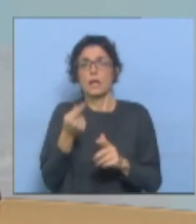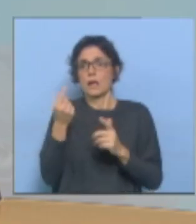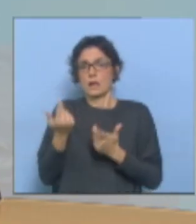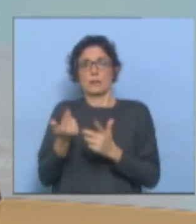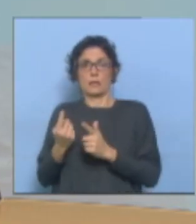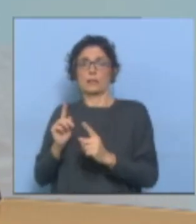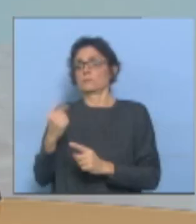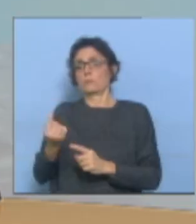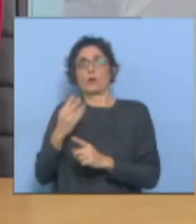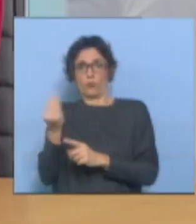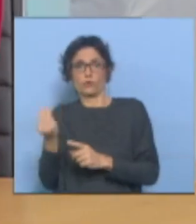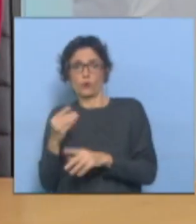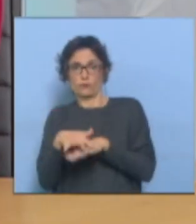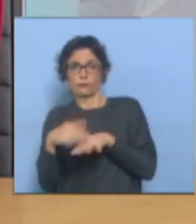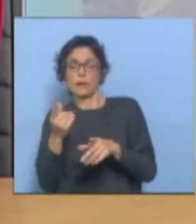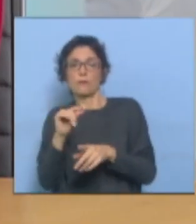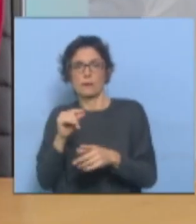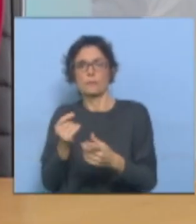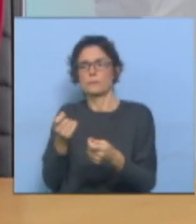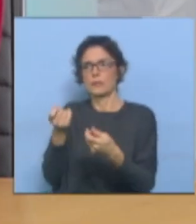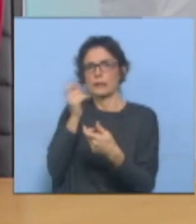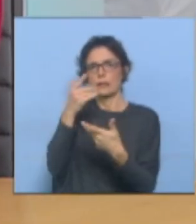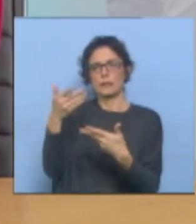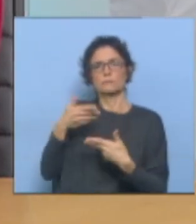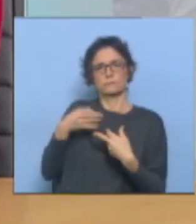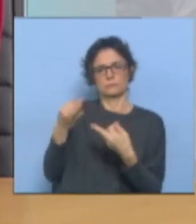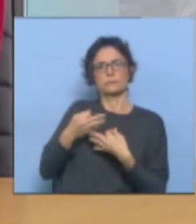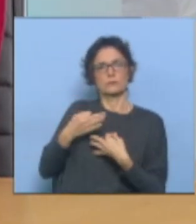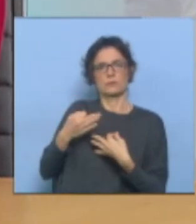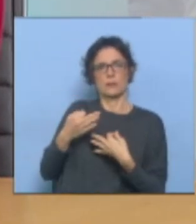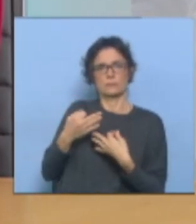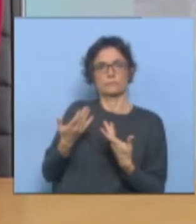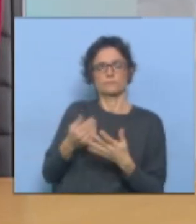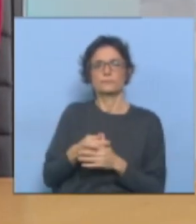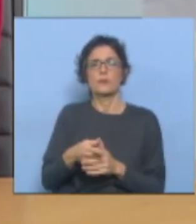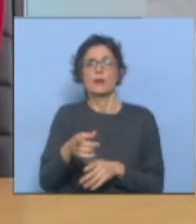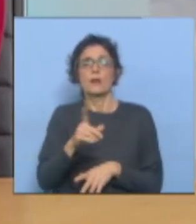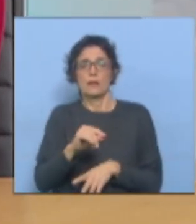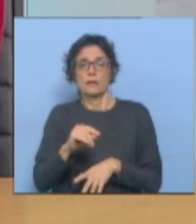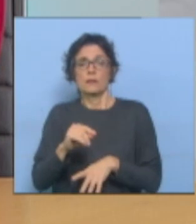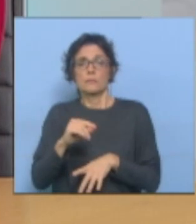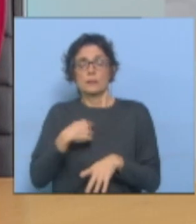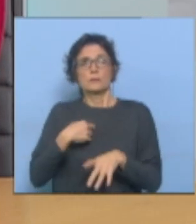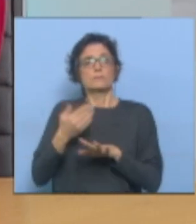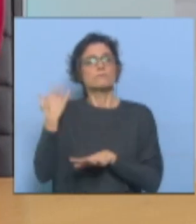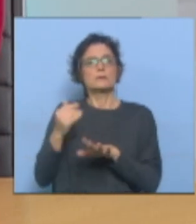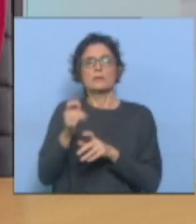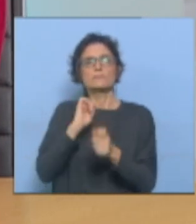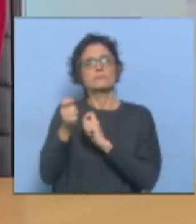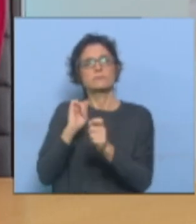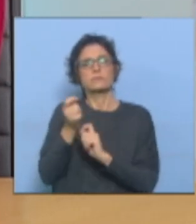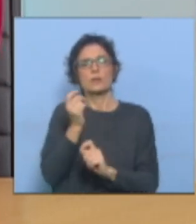a visita, e leva, por exemplo, um estudante de medicina, eu já tive essa experiência entrevistando um deles, que me